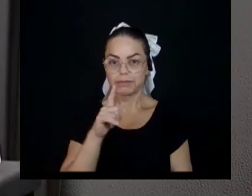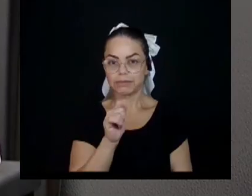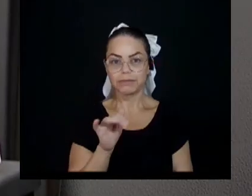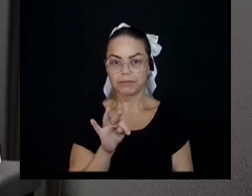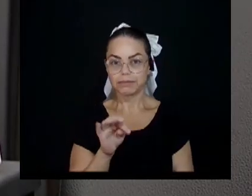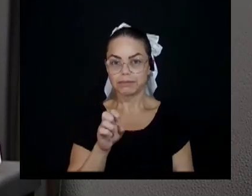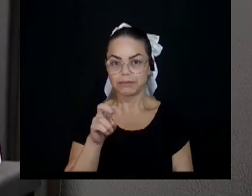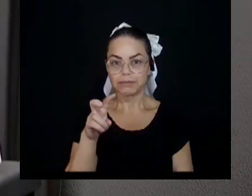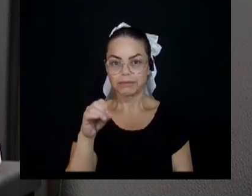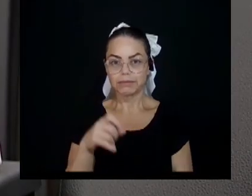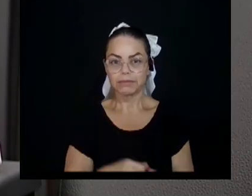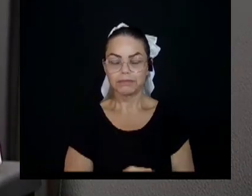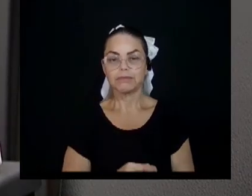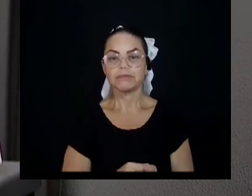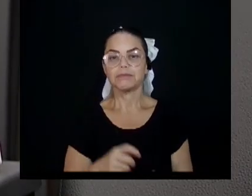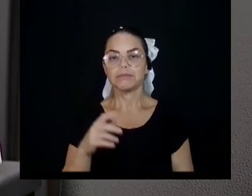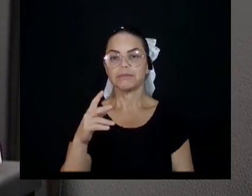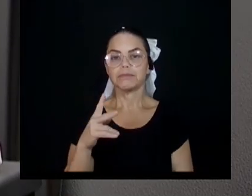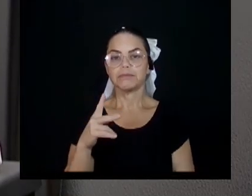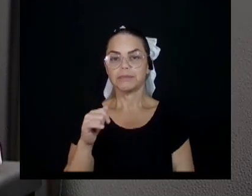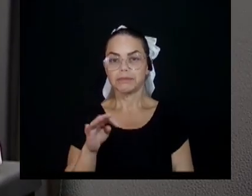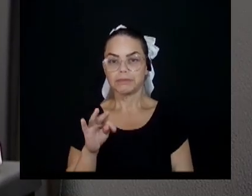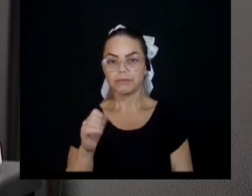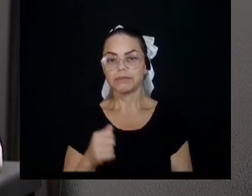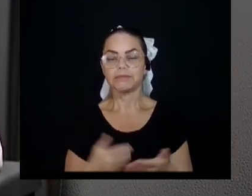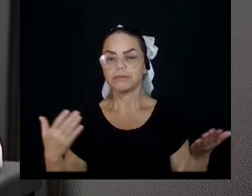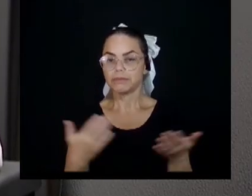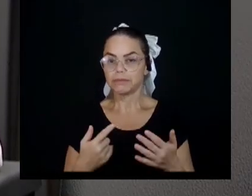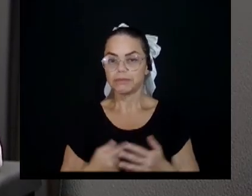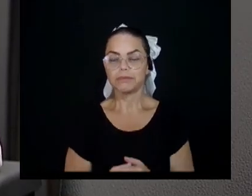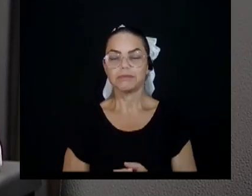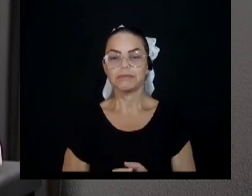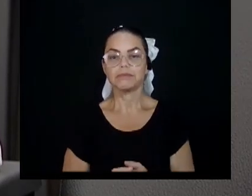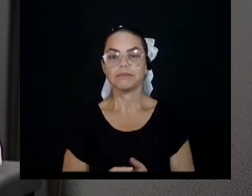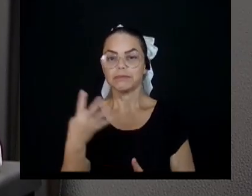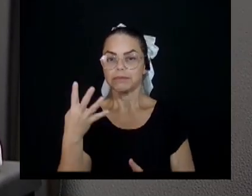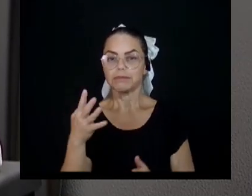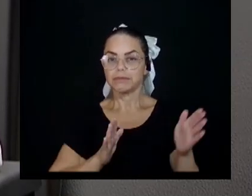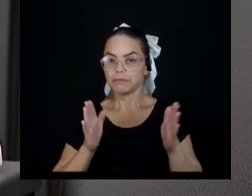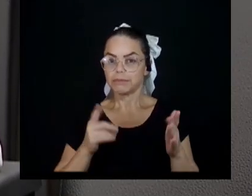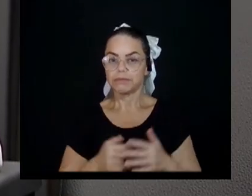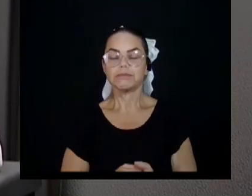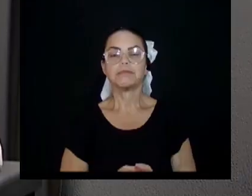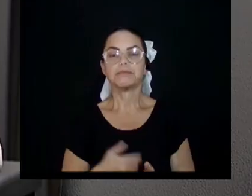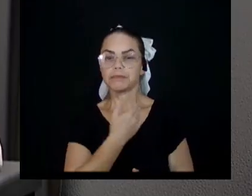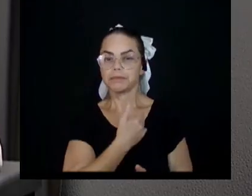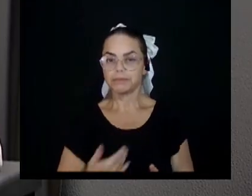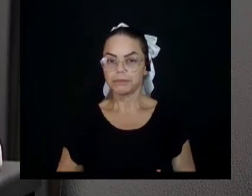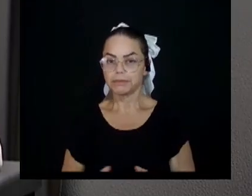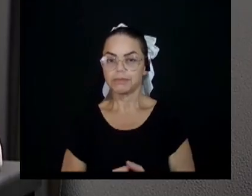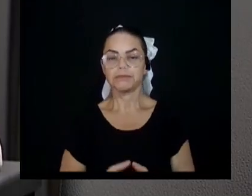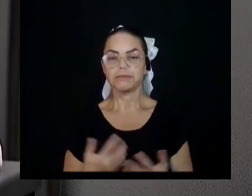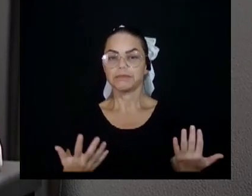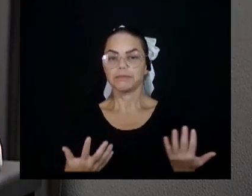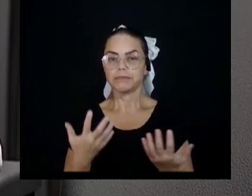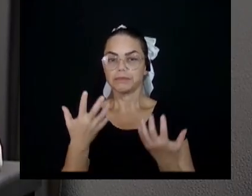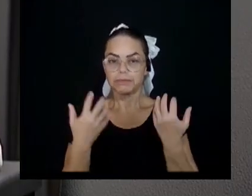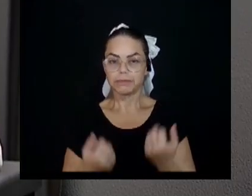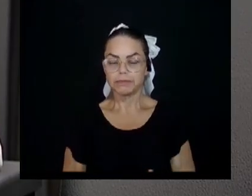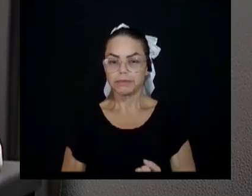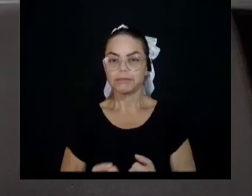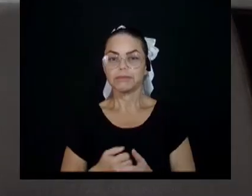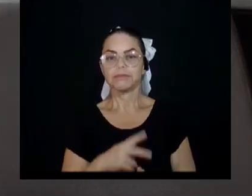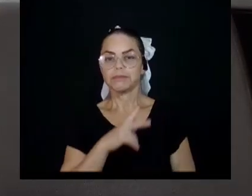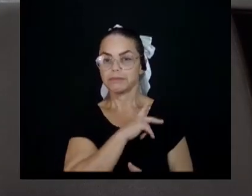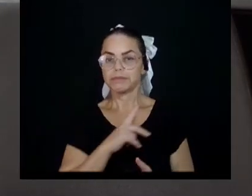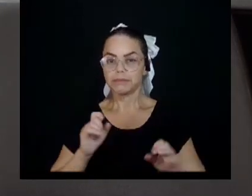aqui conosco, ele que está no seu 4º mandato e que agora assume a presidência da Comissão de Defesa dos Direitos